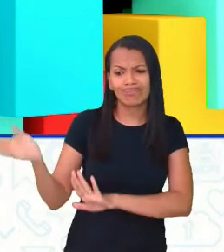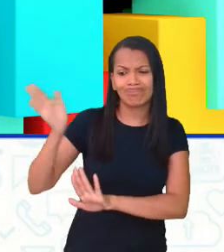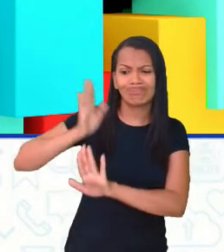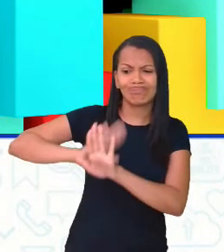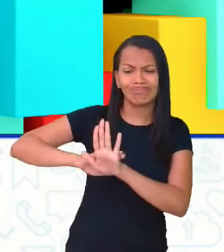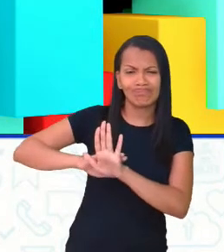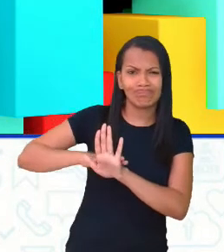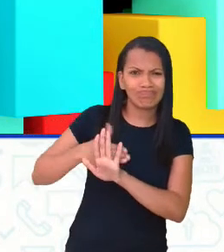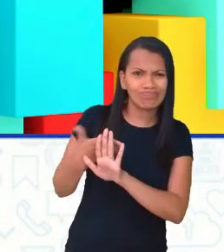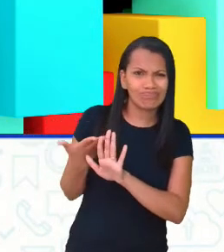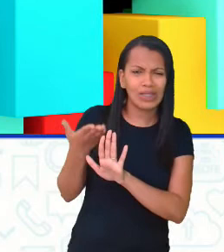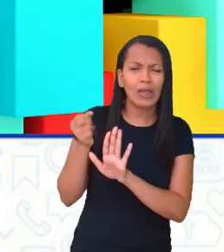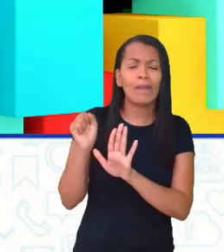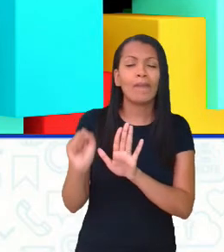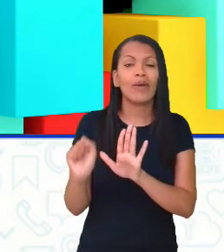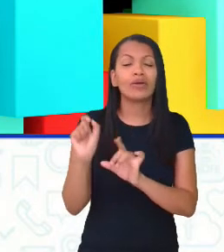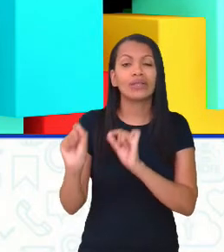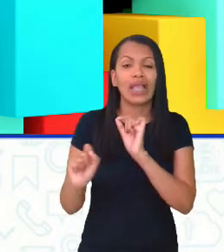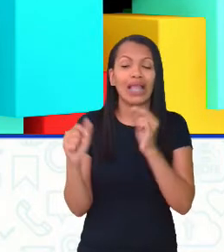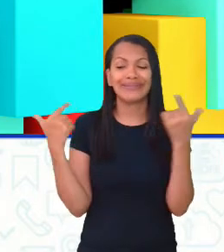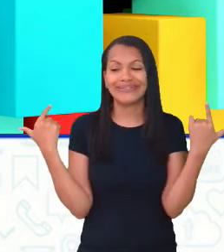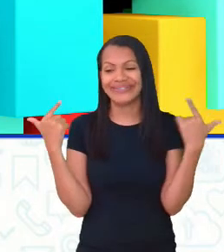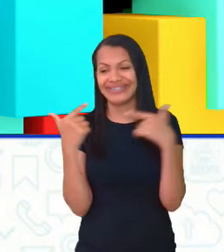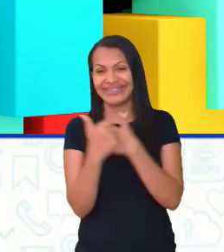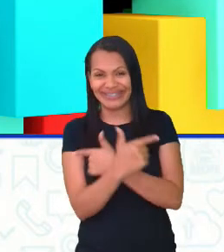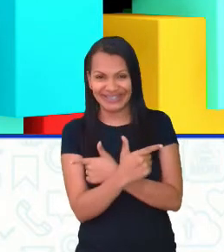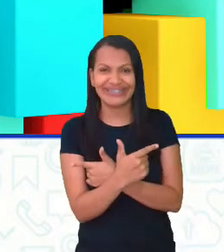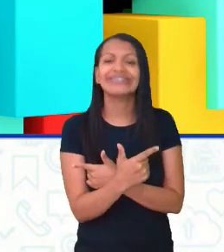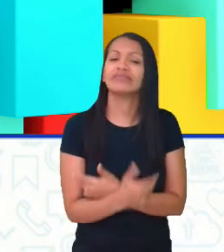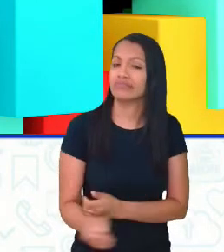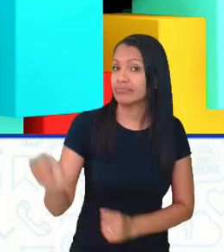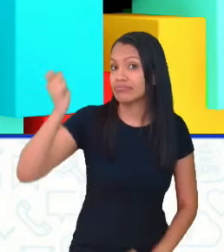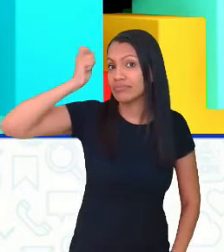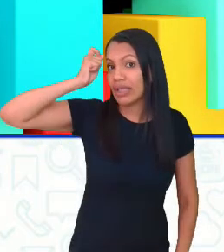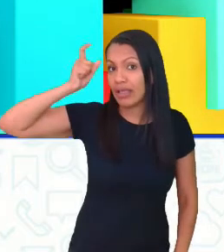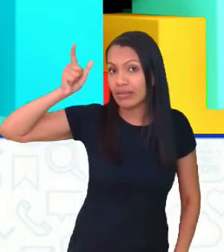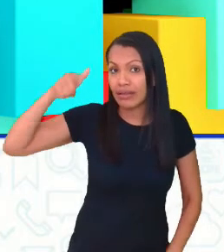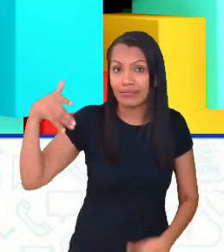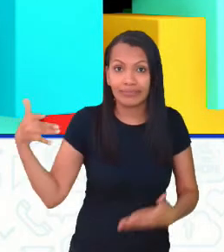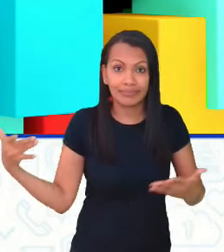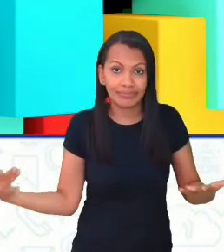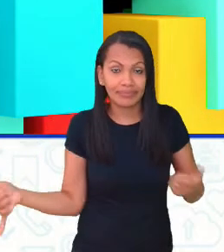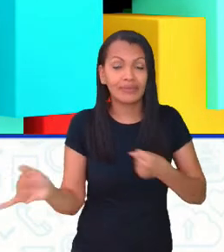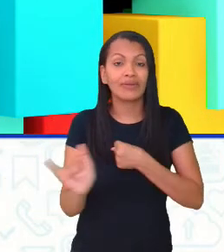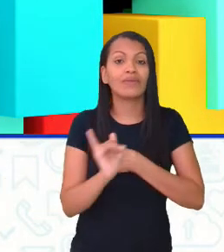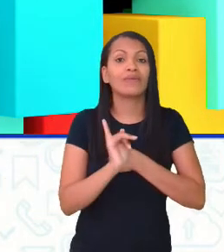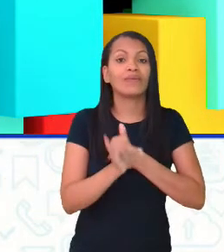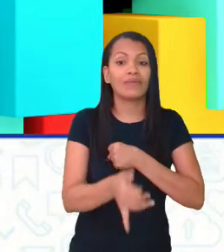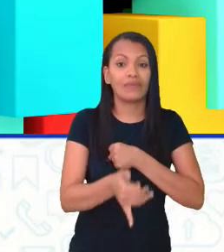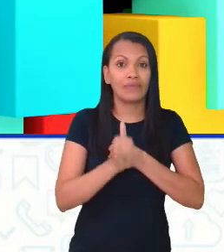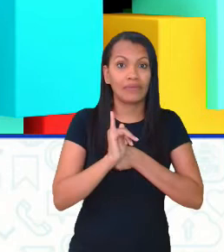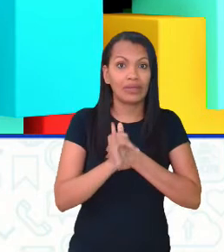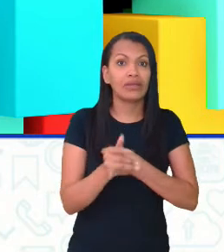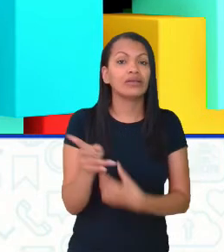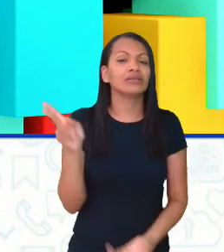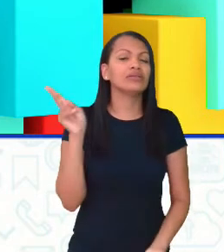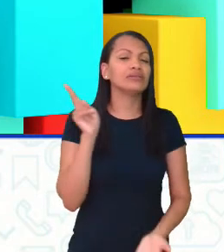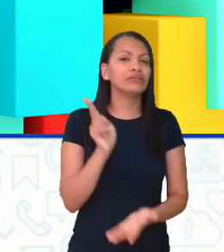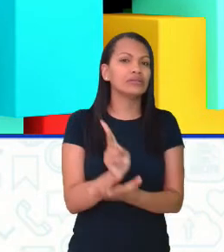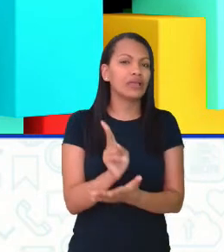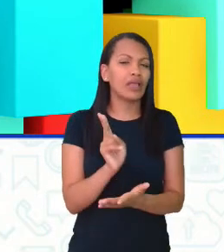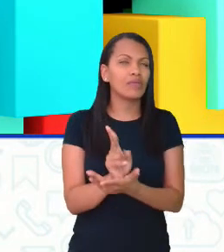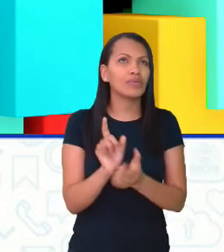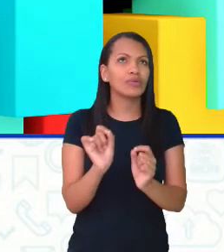tornar ali uma forma de fazer humor com aquilo de forma muito inteligente. Então, a crônica vai fazer sempre uma crítica